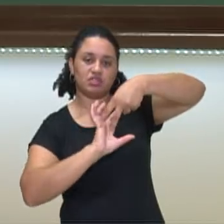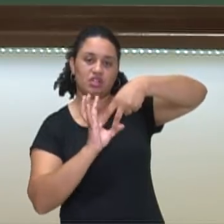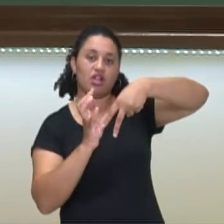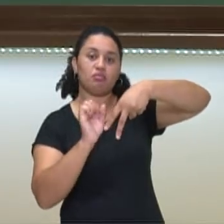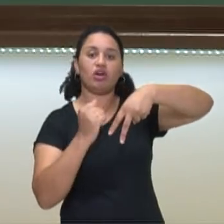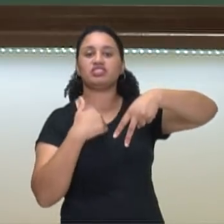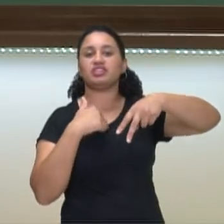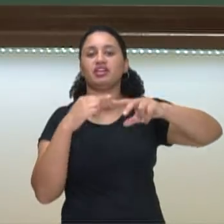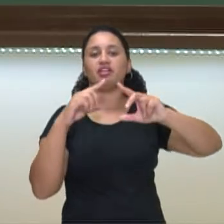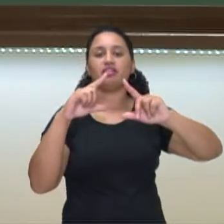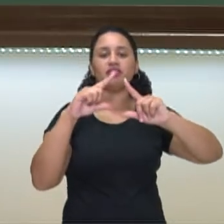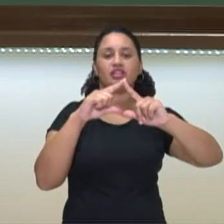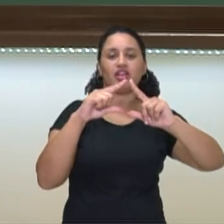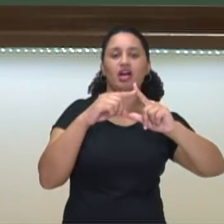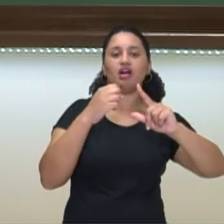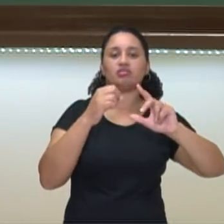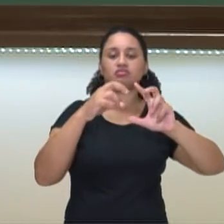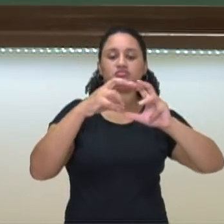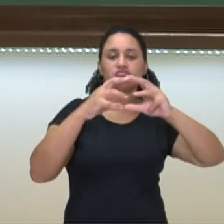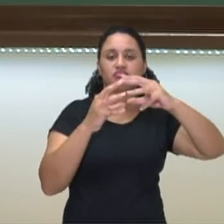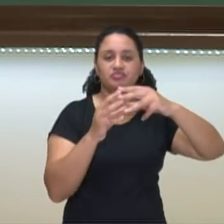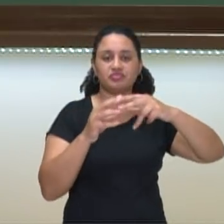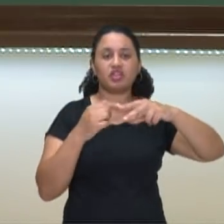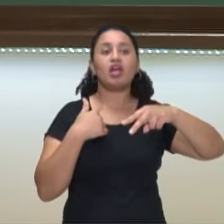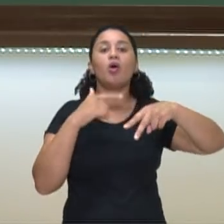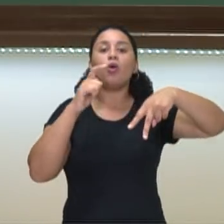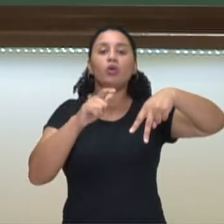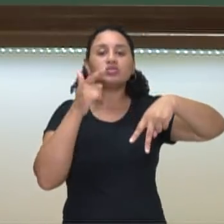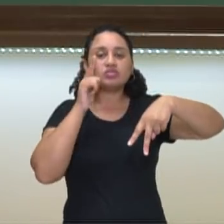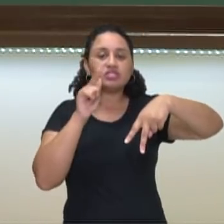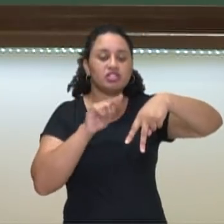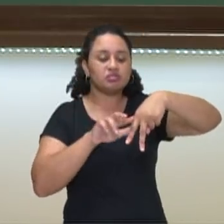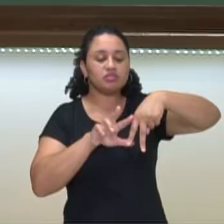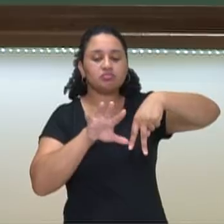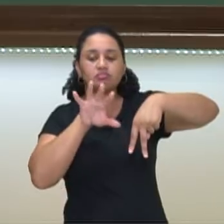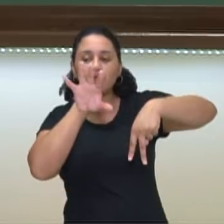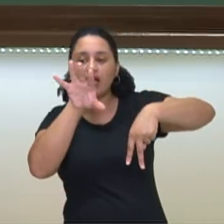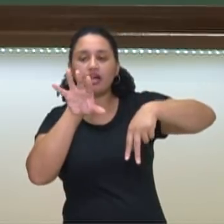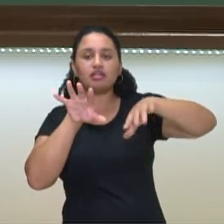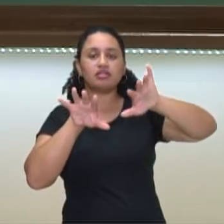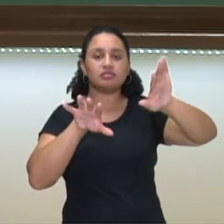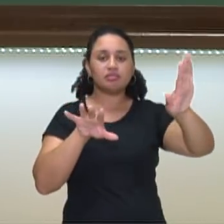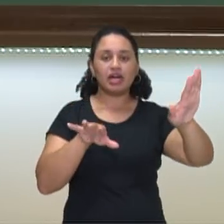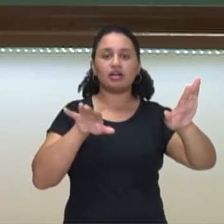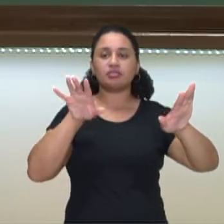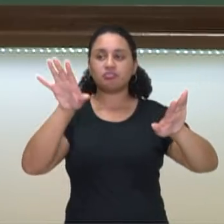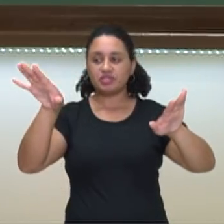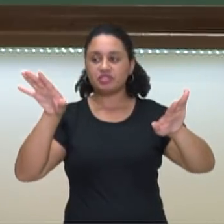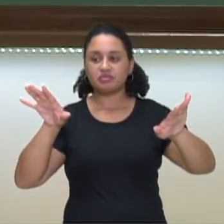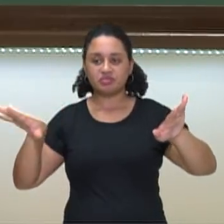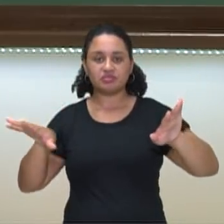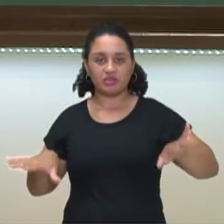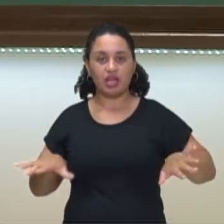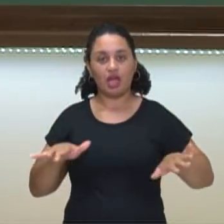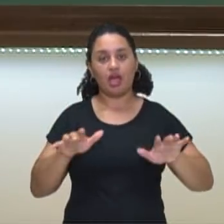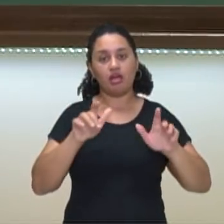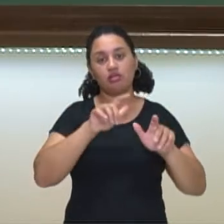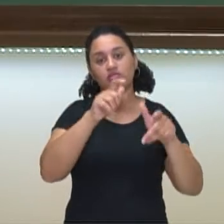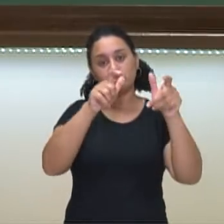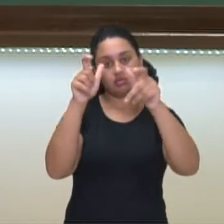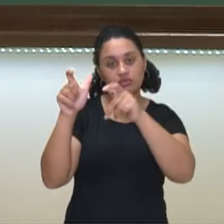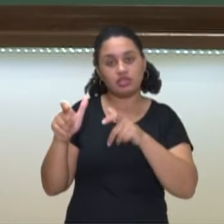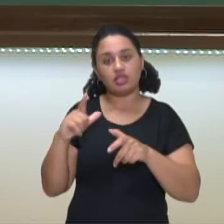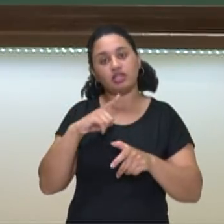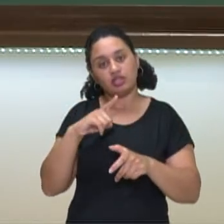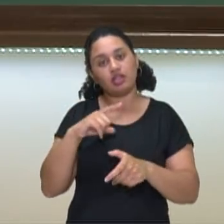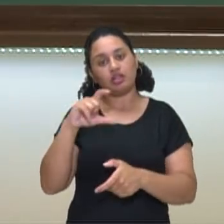hexágonos. E aonde a gente consegue alcançar com a mão é um ponto dessa sinesfera, ok? Então, todos